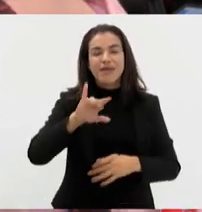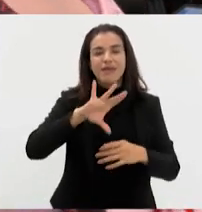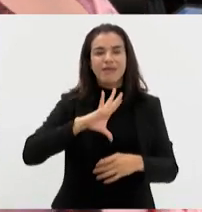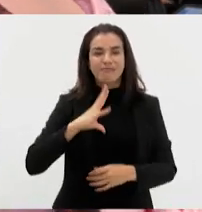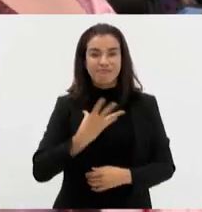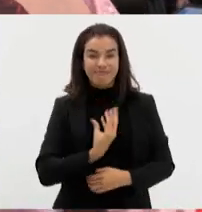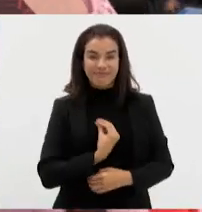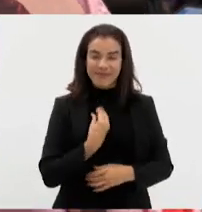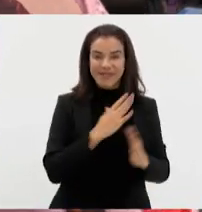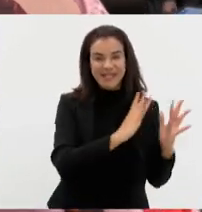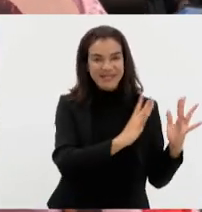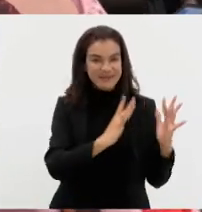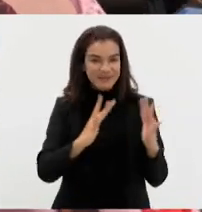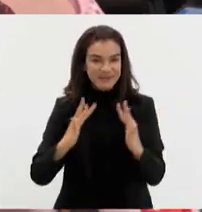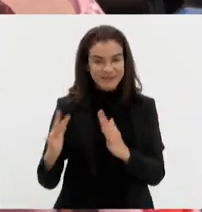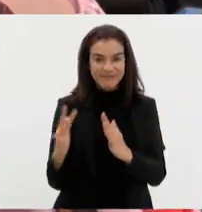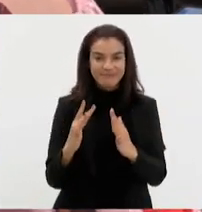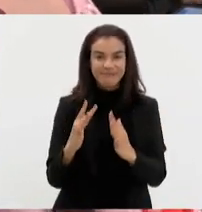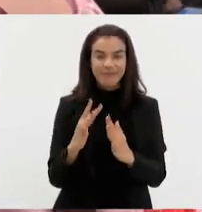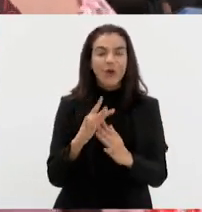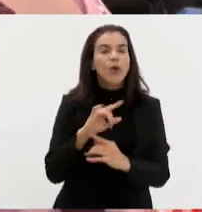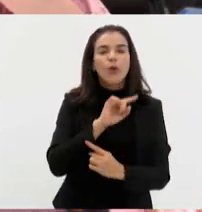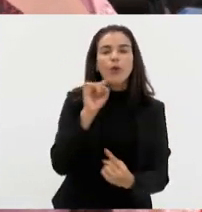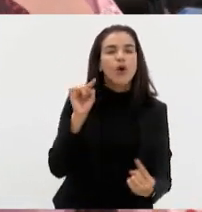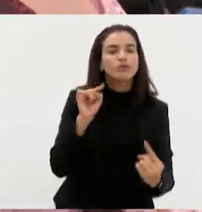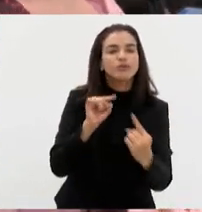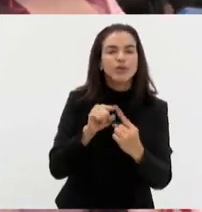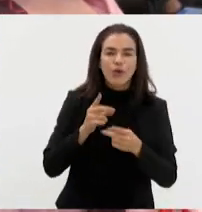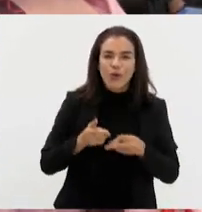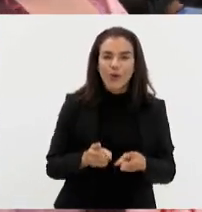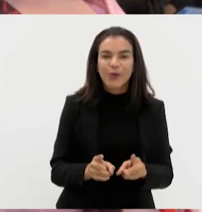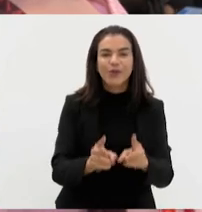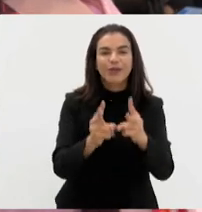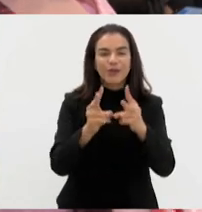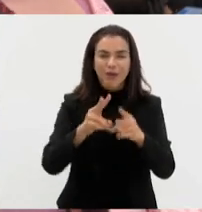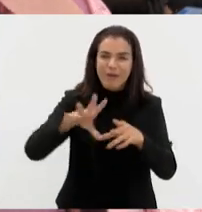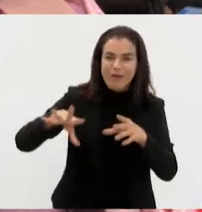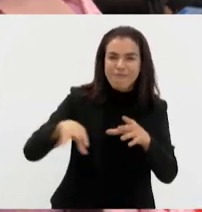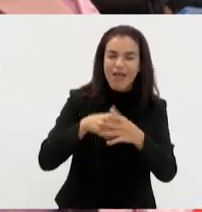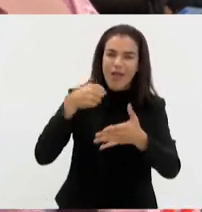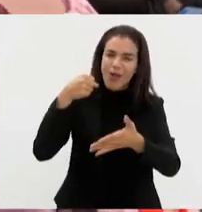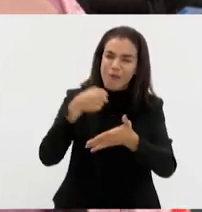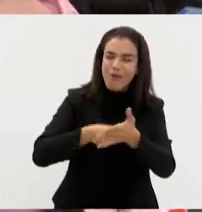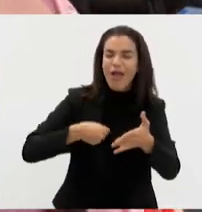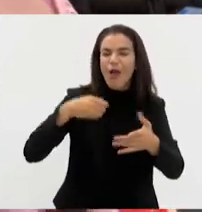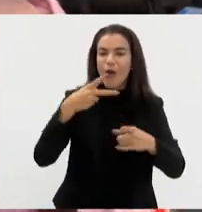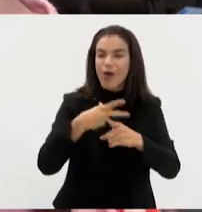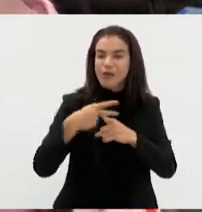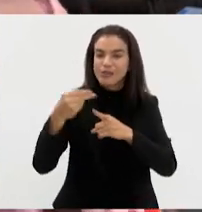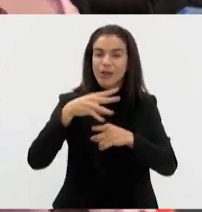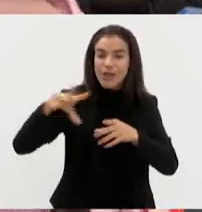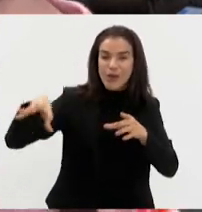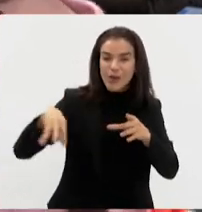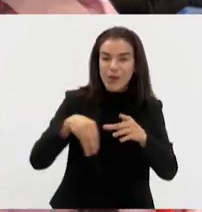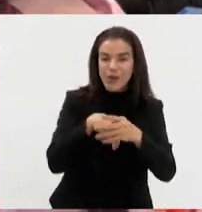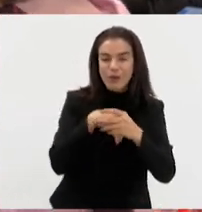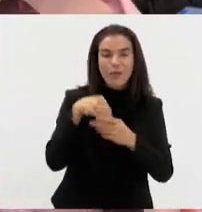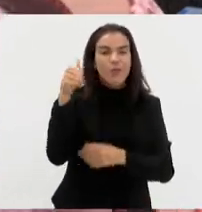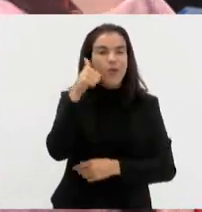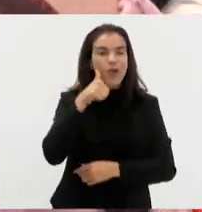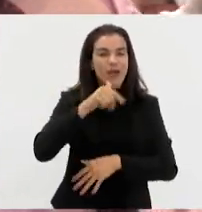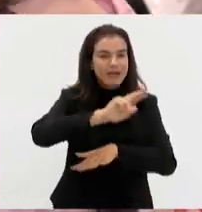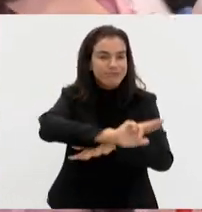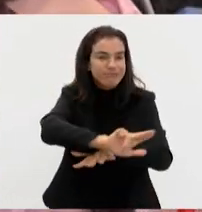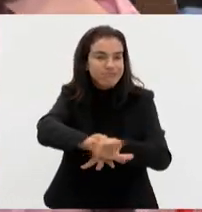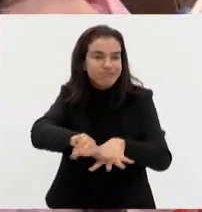nesse processo. Então é para que nós continuemos o acúmulo conquistado até aqui e a inclusão de diversas mulheridades